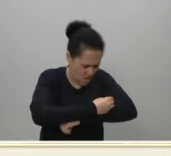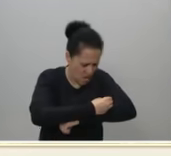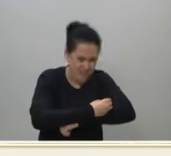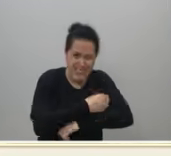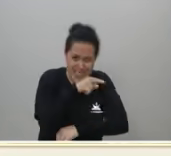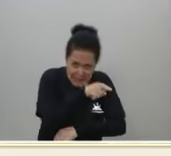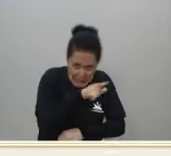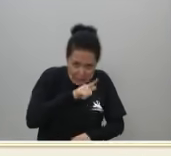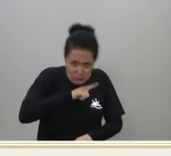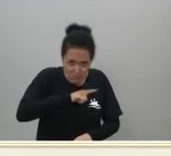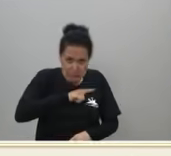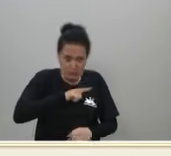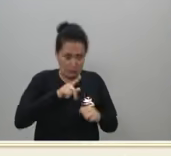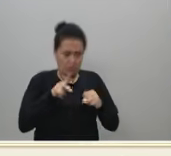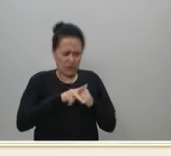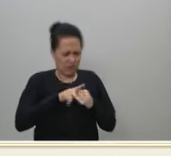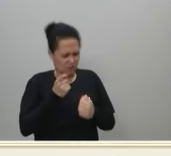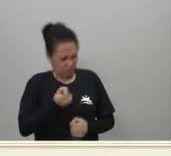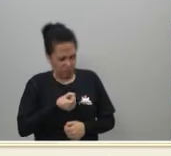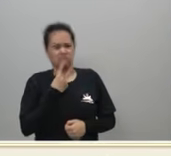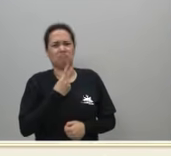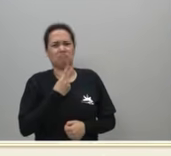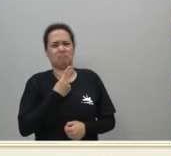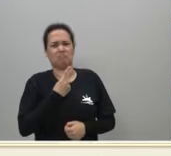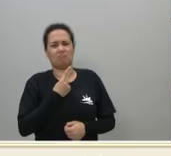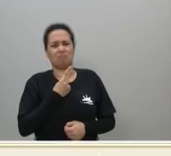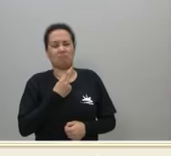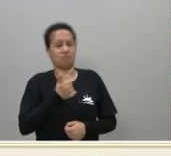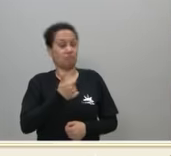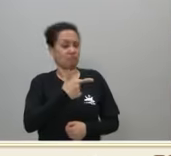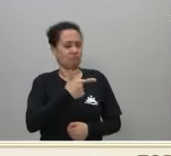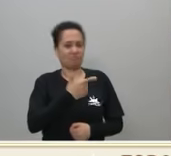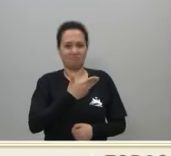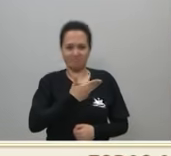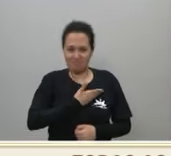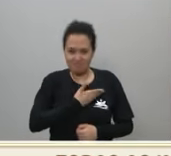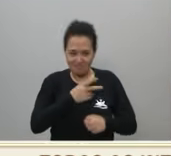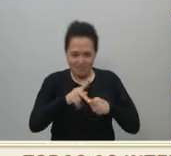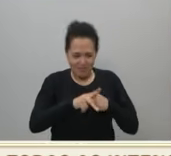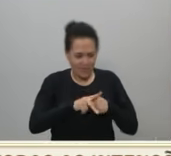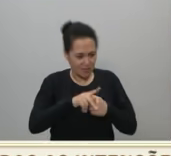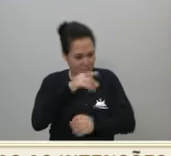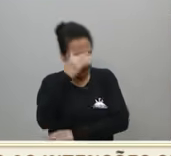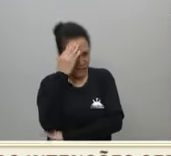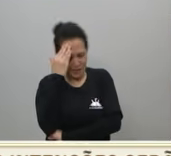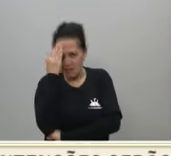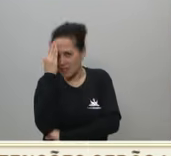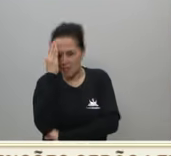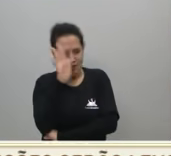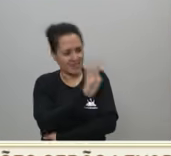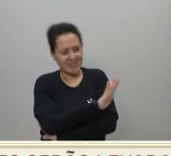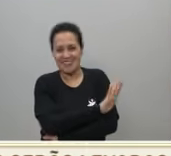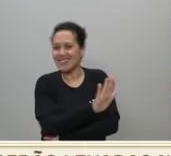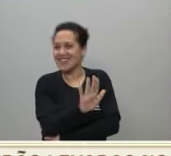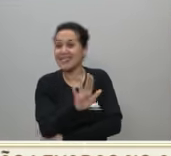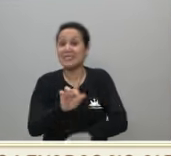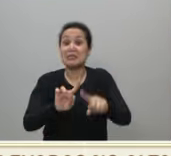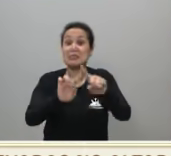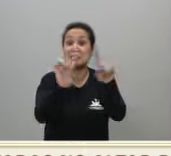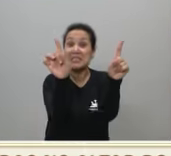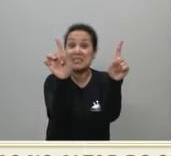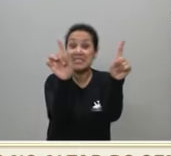Não. Até para os apóstolos era demais. Mas o Espírito Santo suscitou. Não